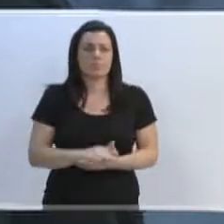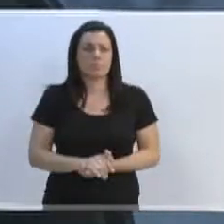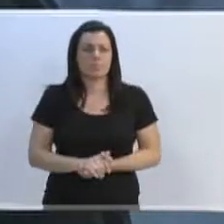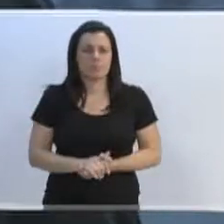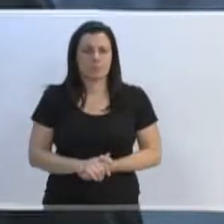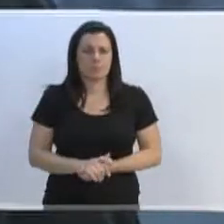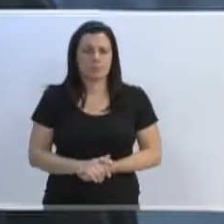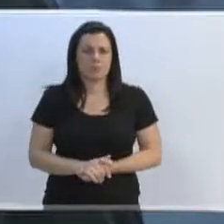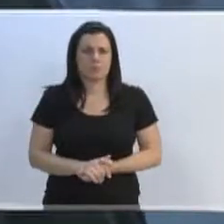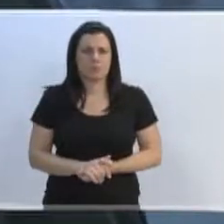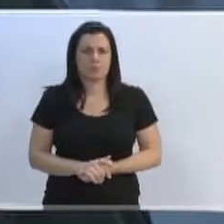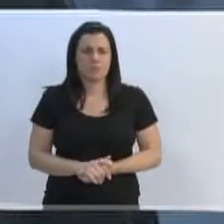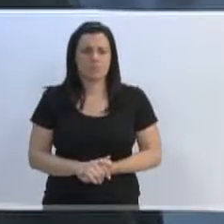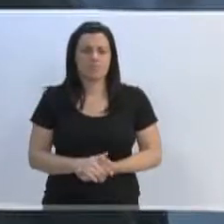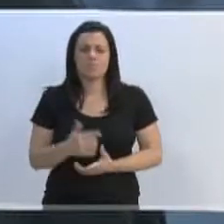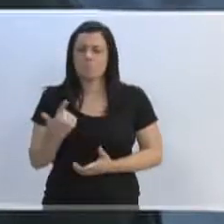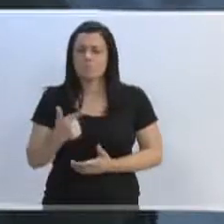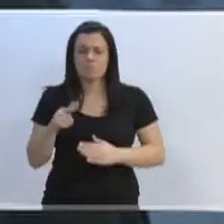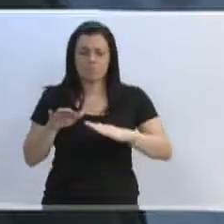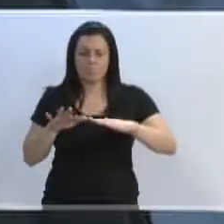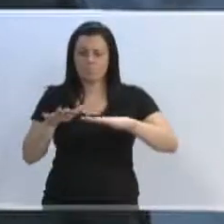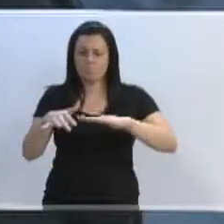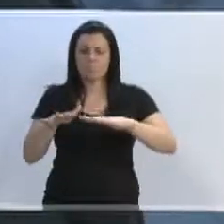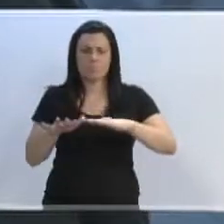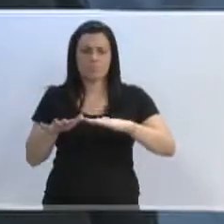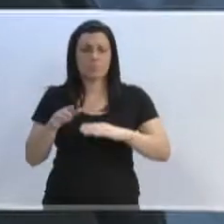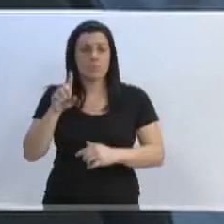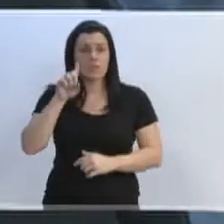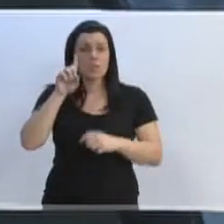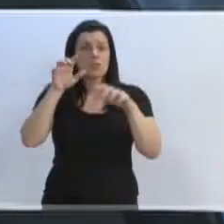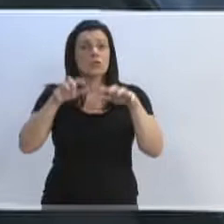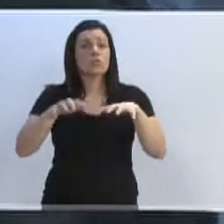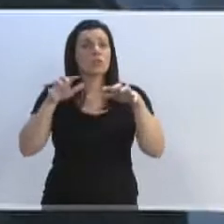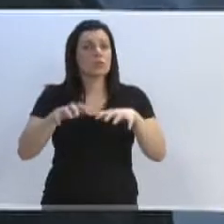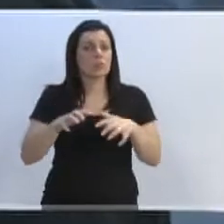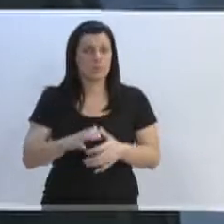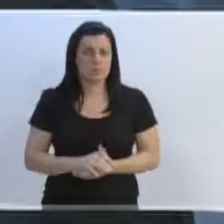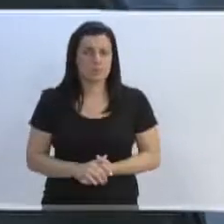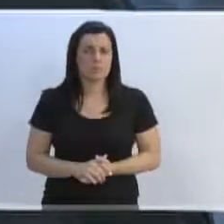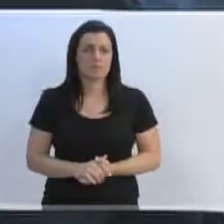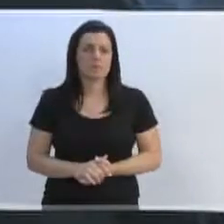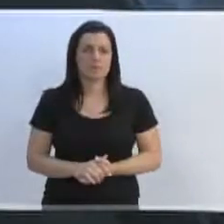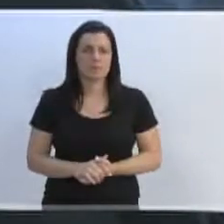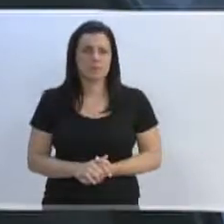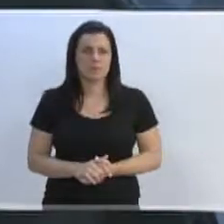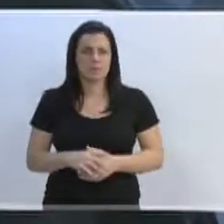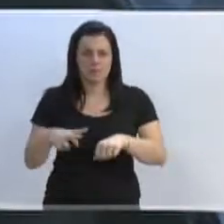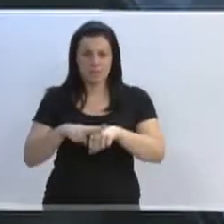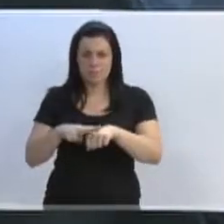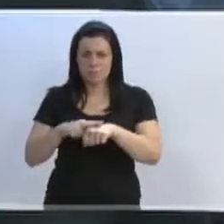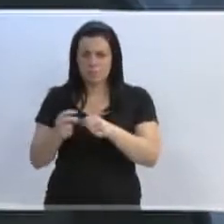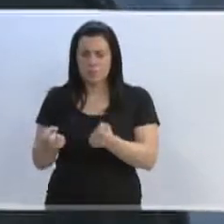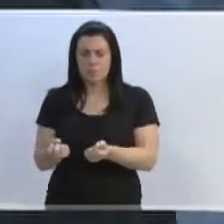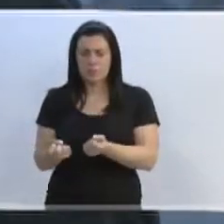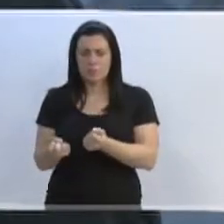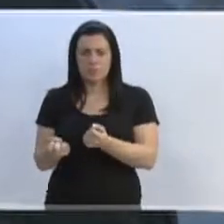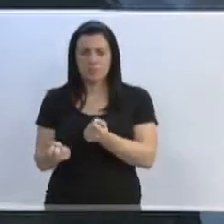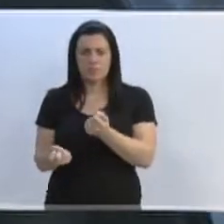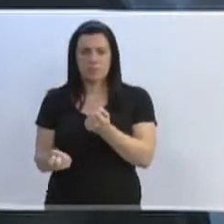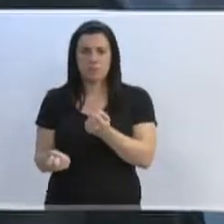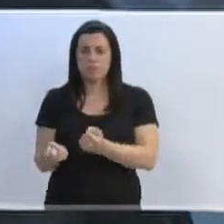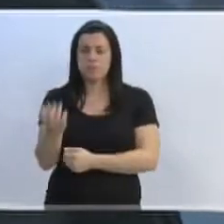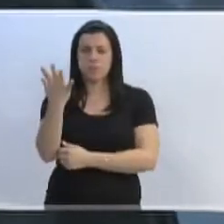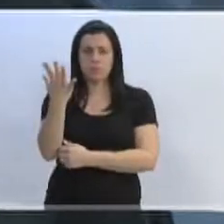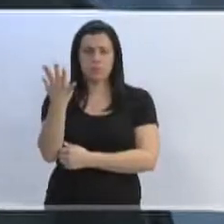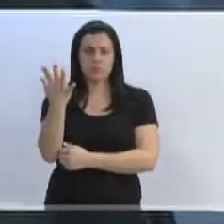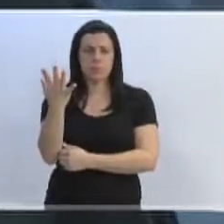pagam faixa nenhuma, né? E quando é dia de chuva, dentro do capim não dá para passar, aí vai em cima do